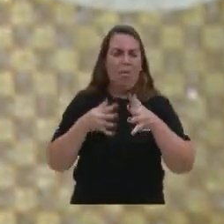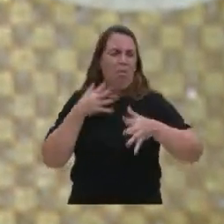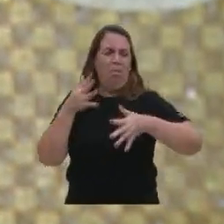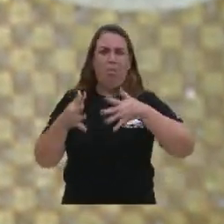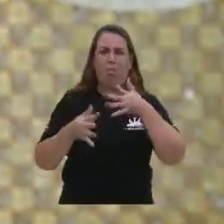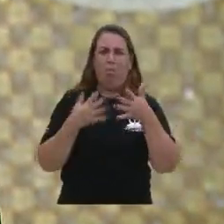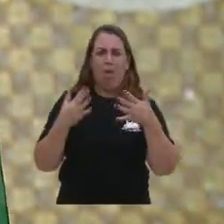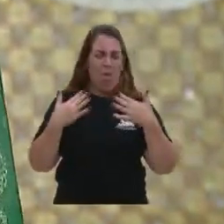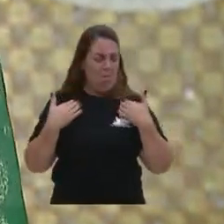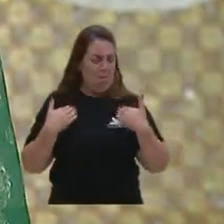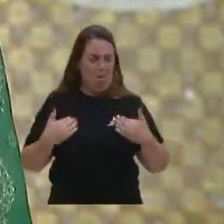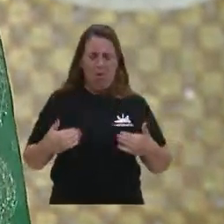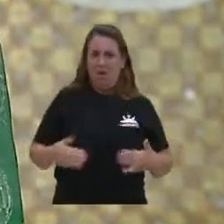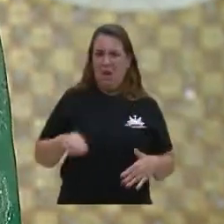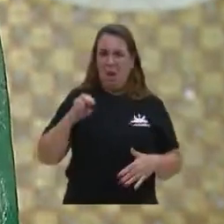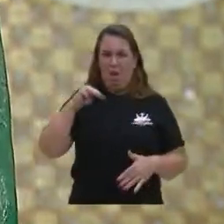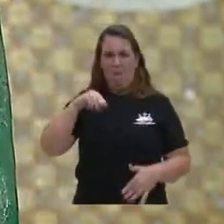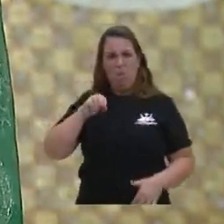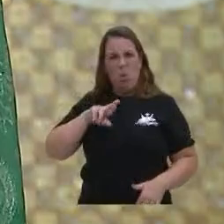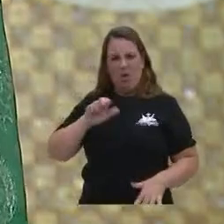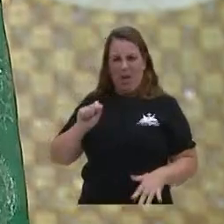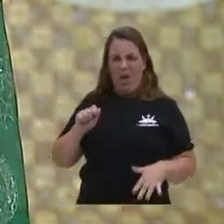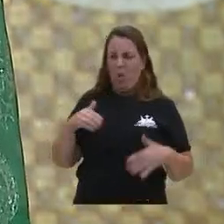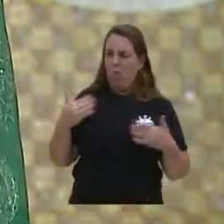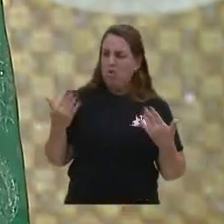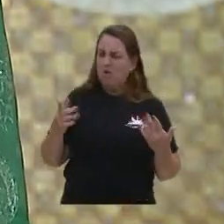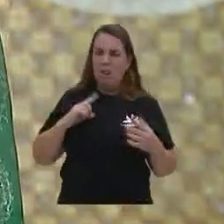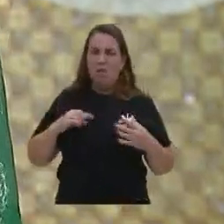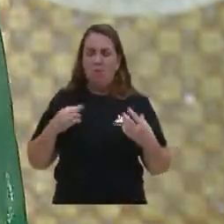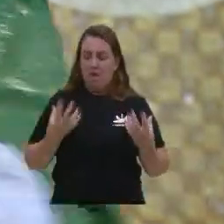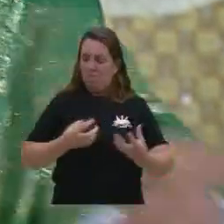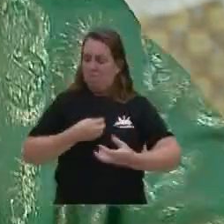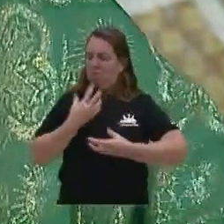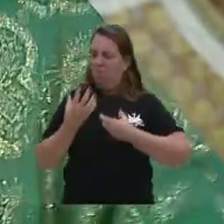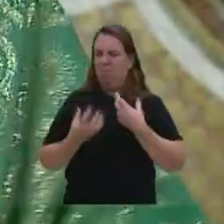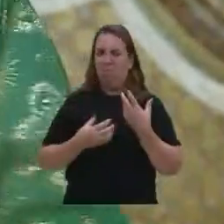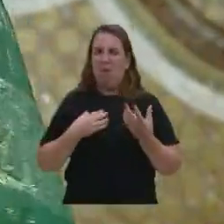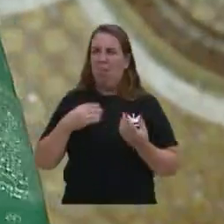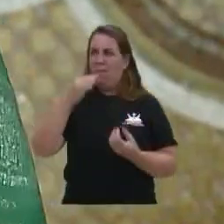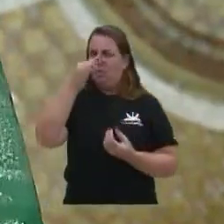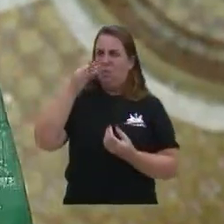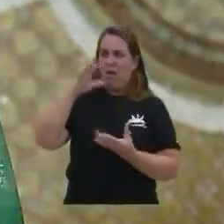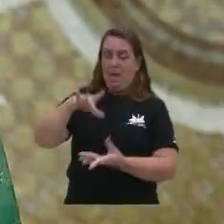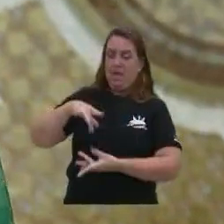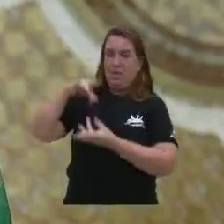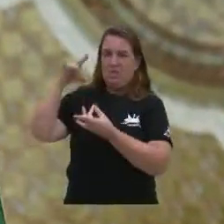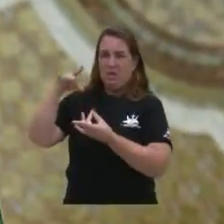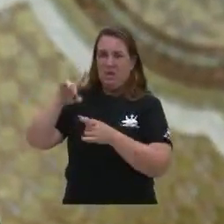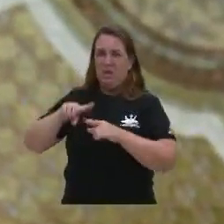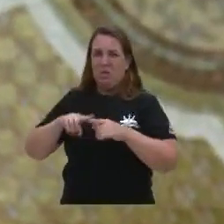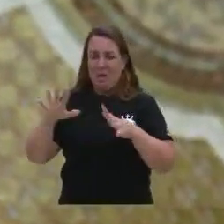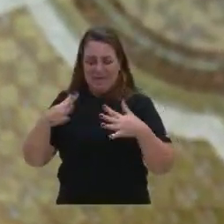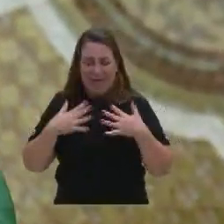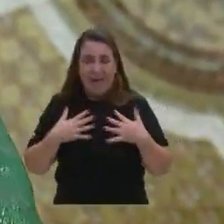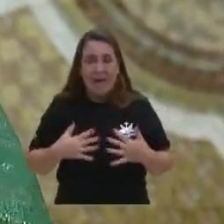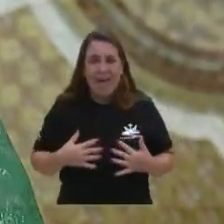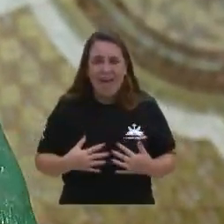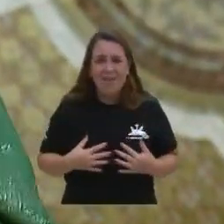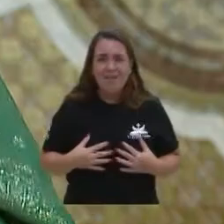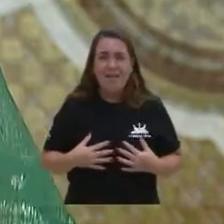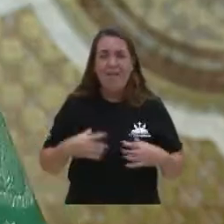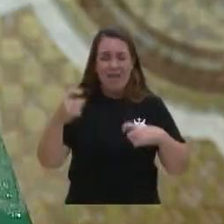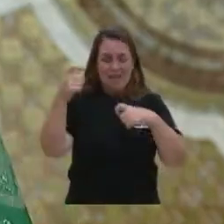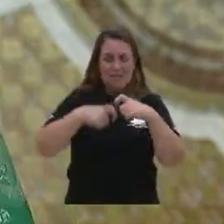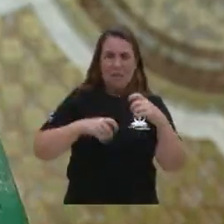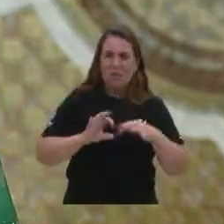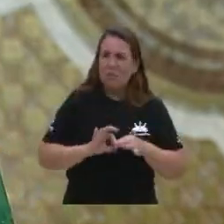moral, não vem pelo impulso do Espírito, mas vem pelo impulso meramente da carne. Uma